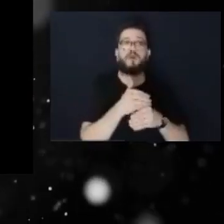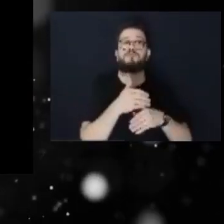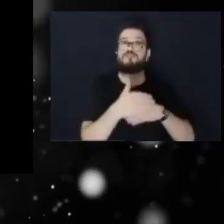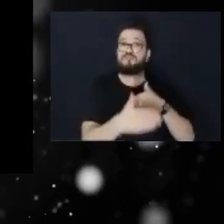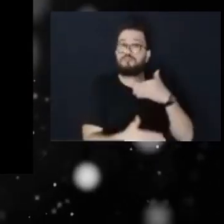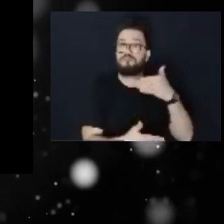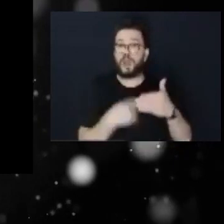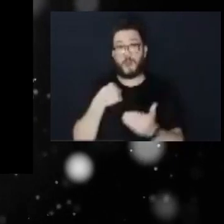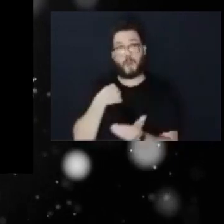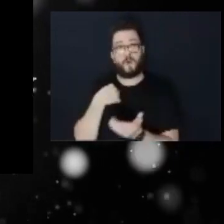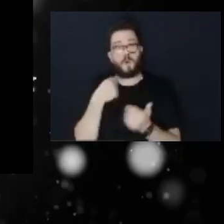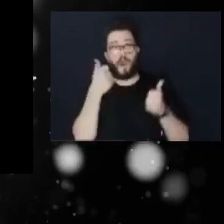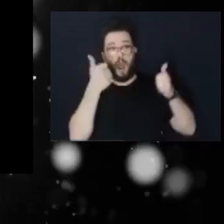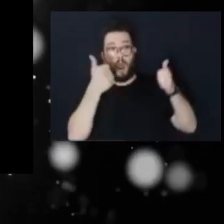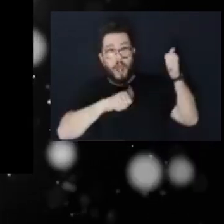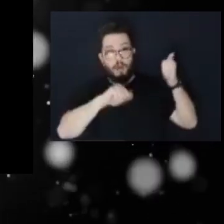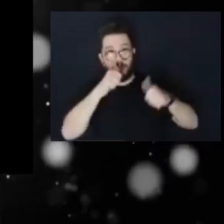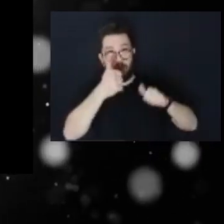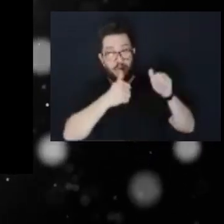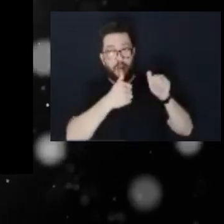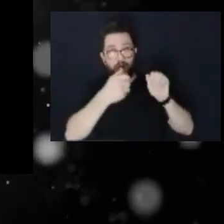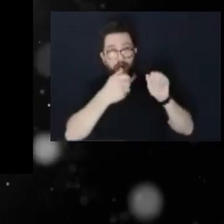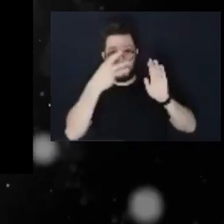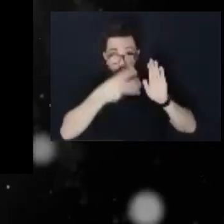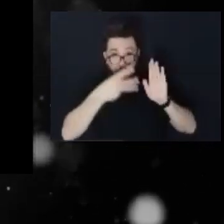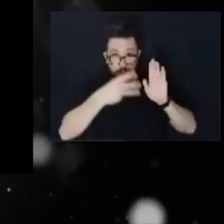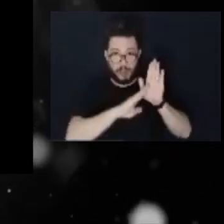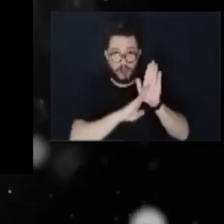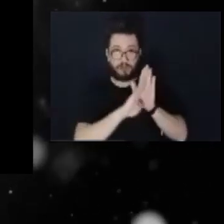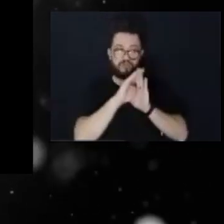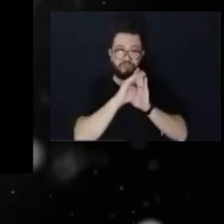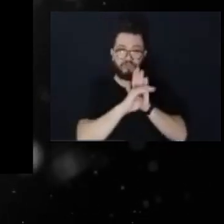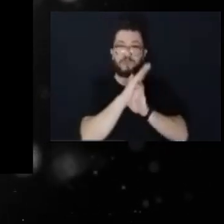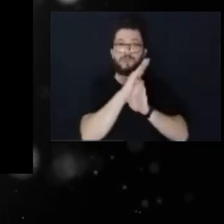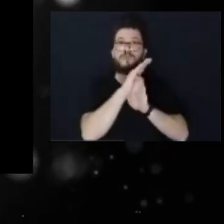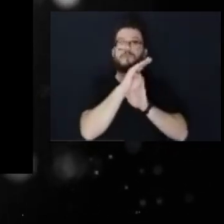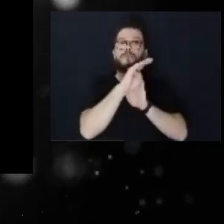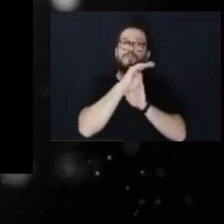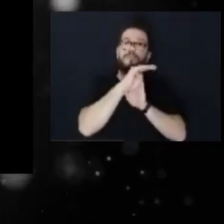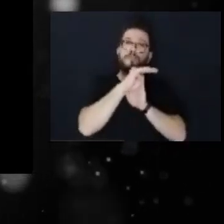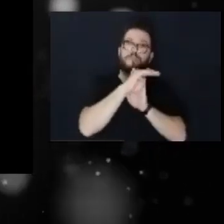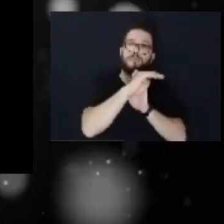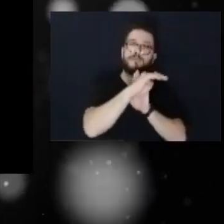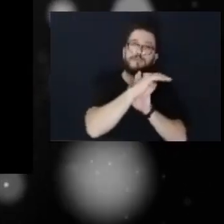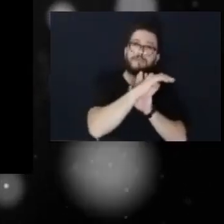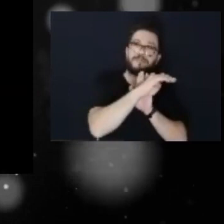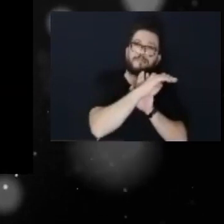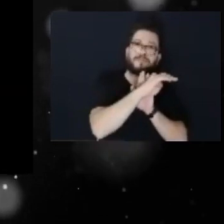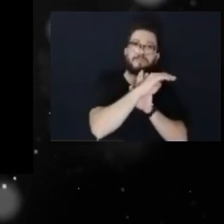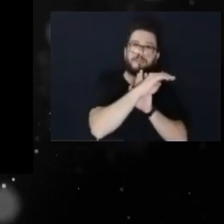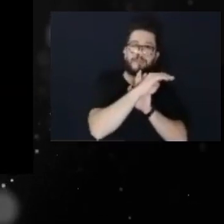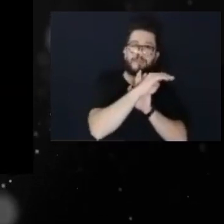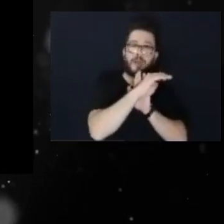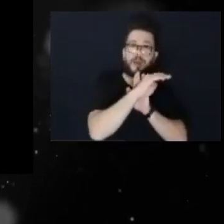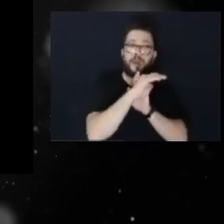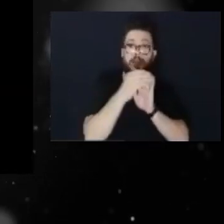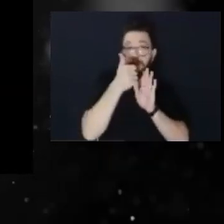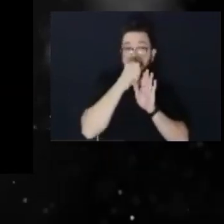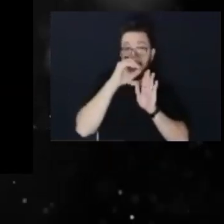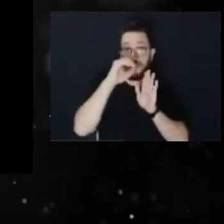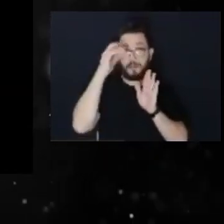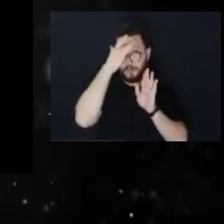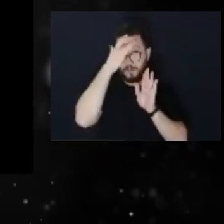a terceira onda de Curitiba se arrefeceu pela metade. Então, em vez de termos quase 100 óbitos diários,